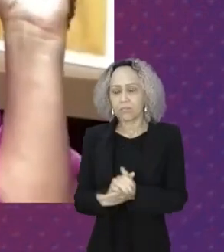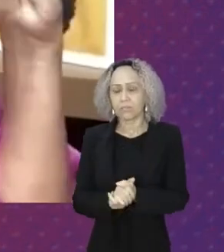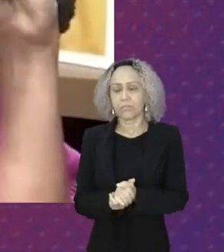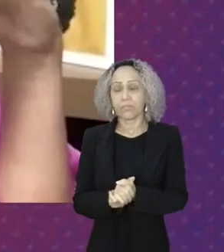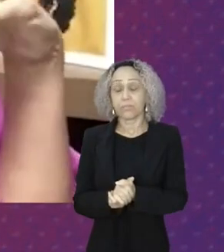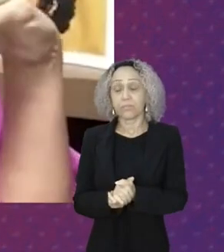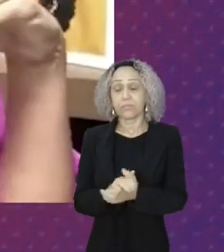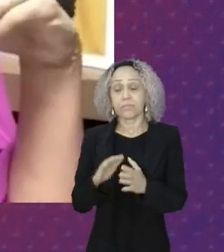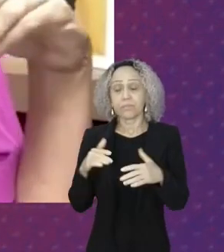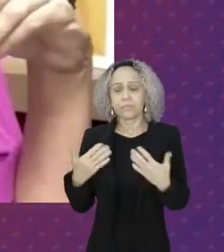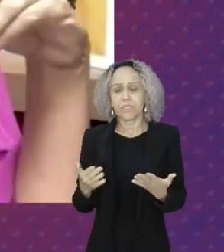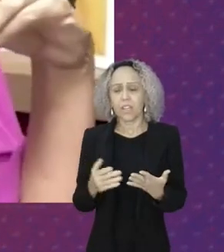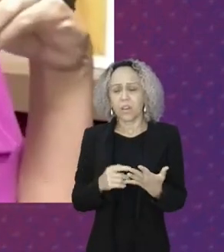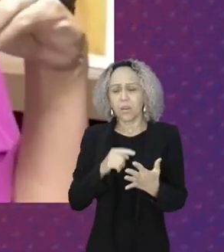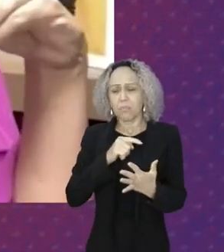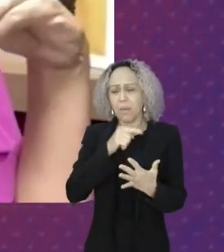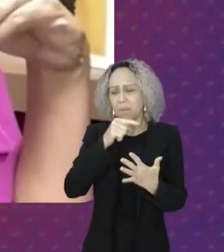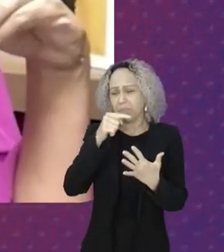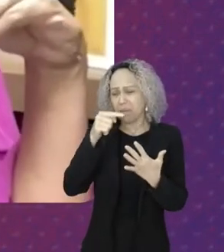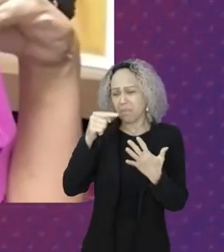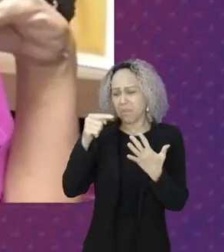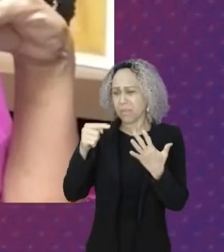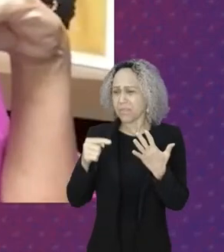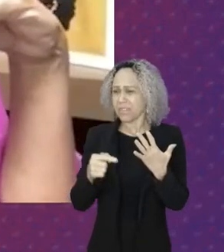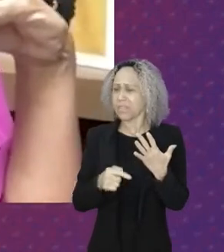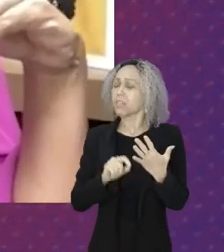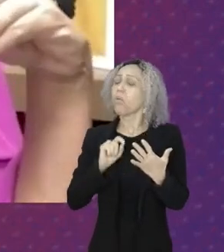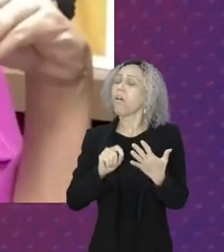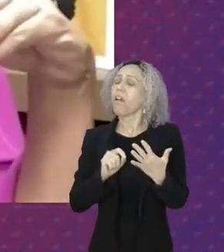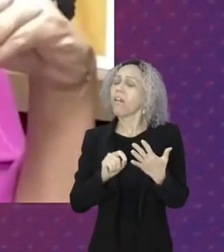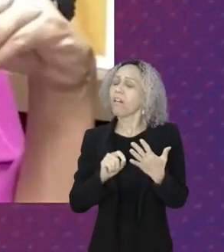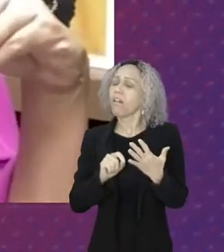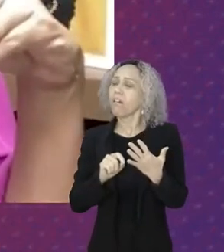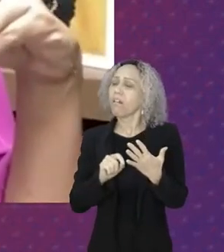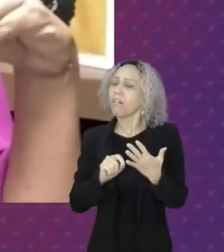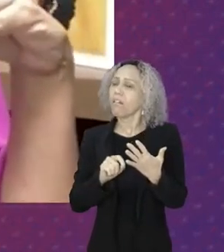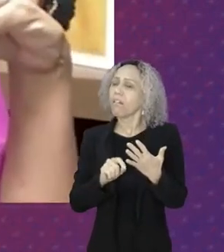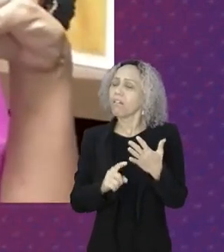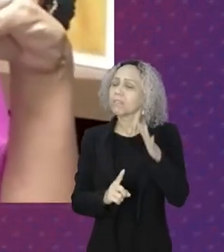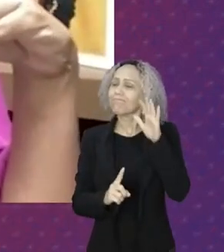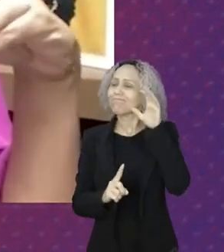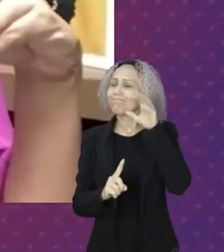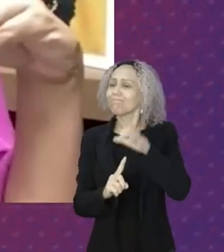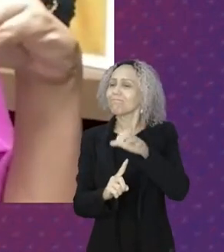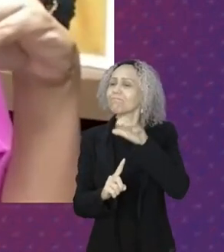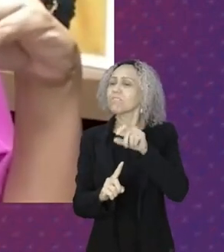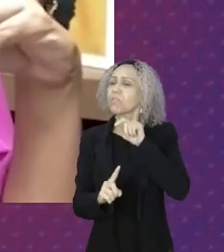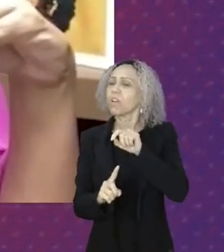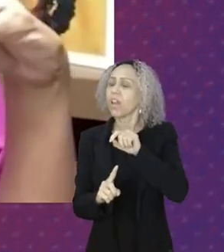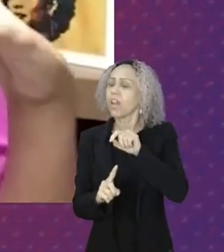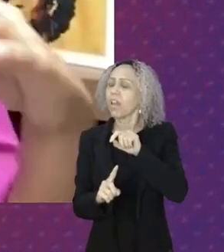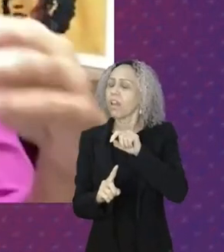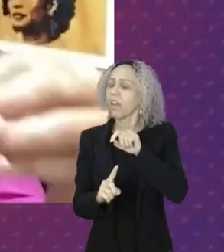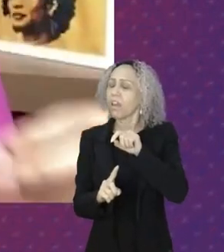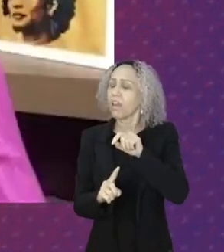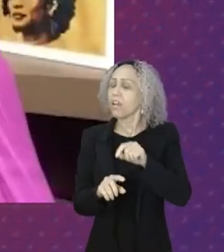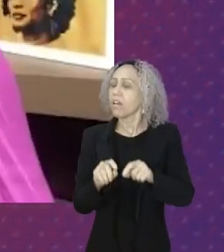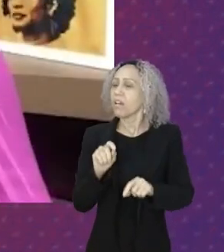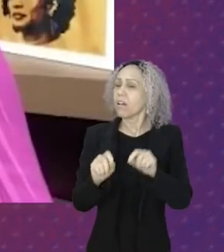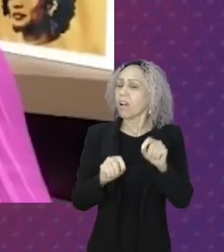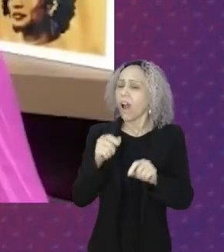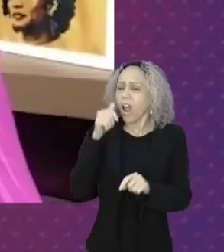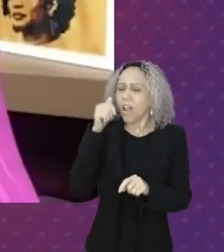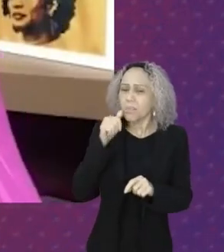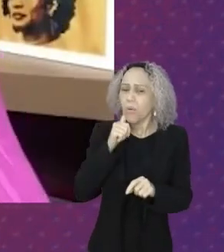Norte. Então, são vários elementos que fazem as mulheres